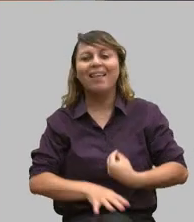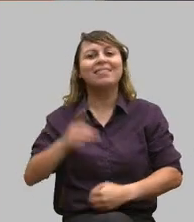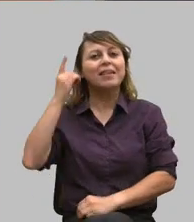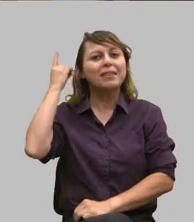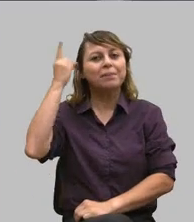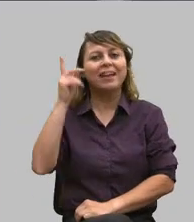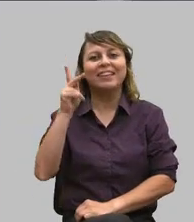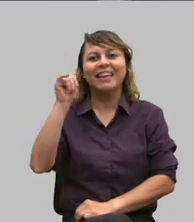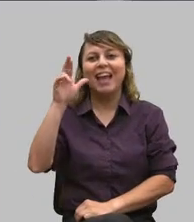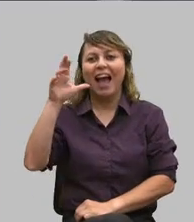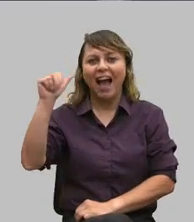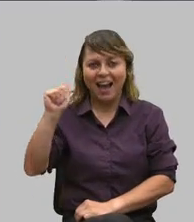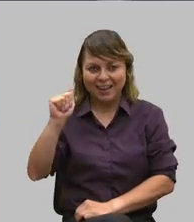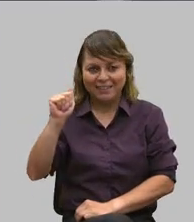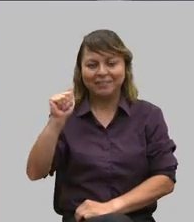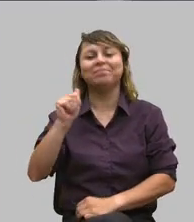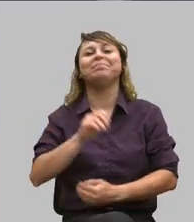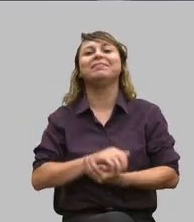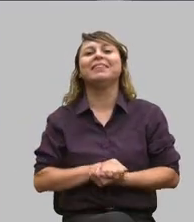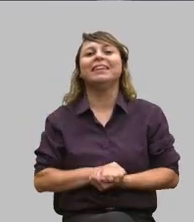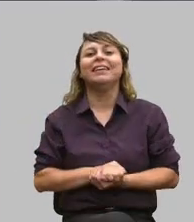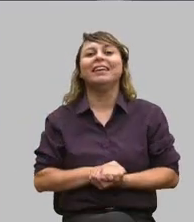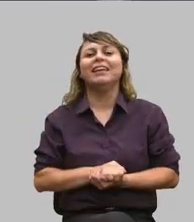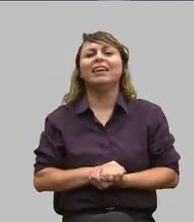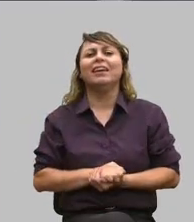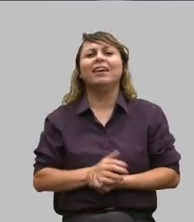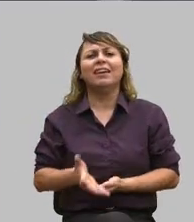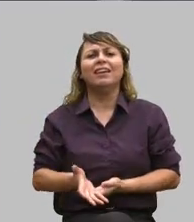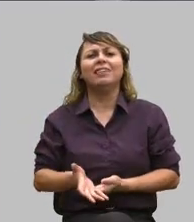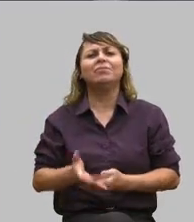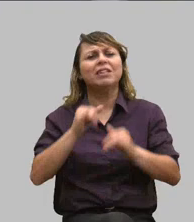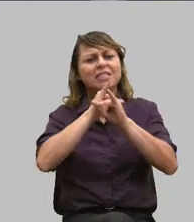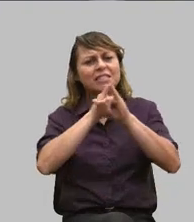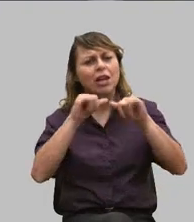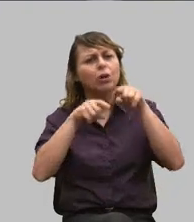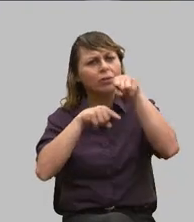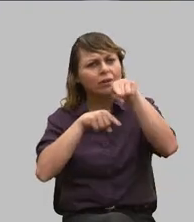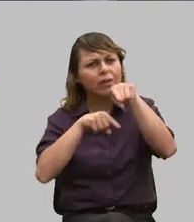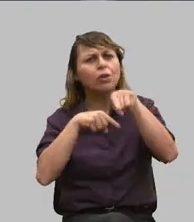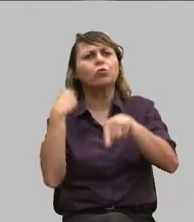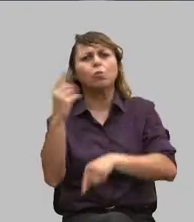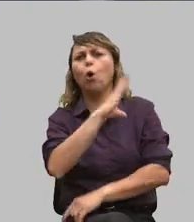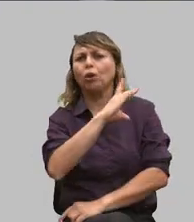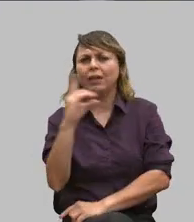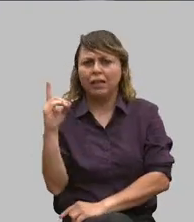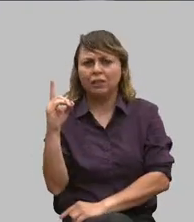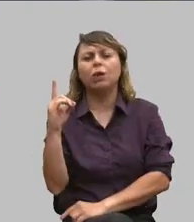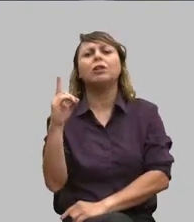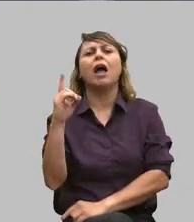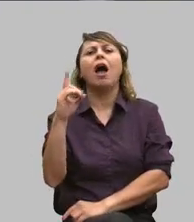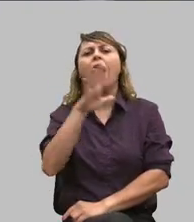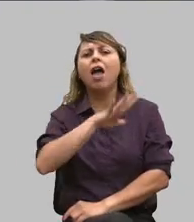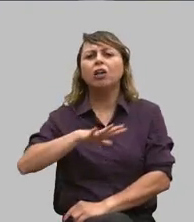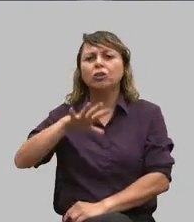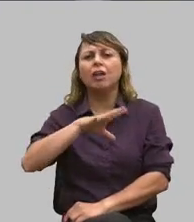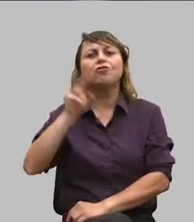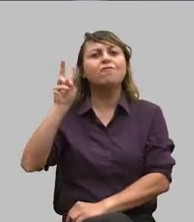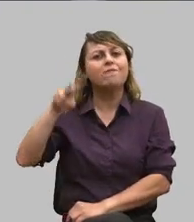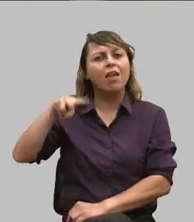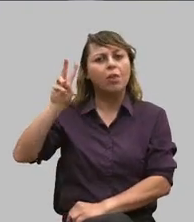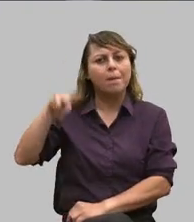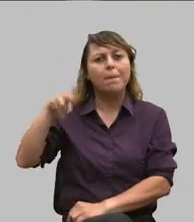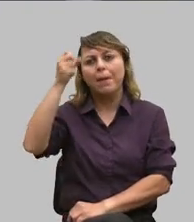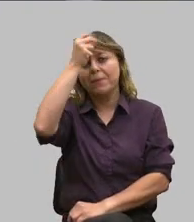biondini e dizer o seguinte eu Sou coordenadora Estou como coordenadora da Regional de Venda Nova pela